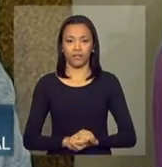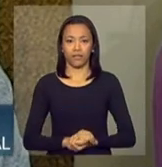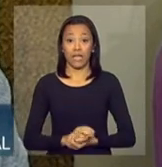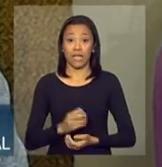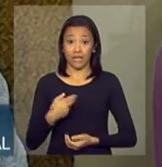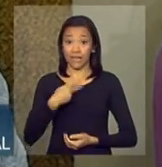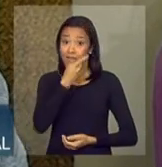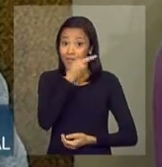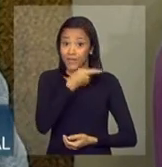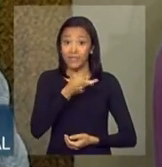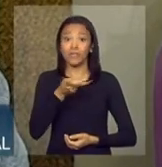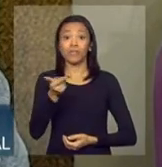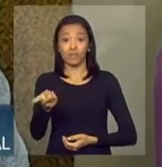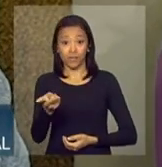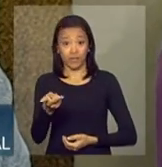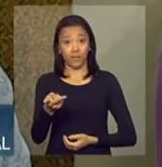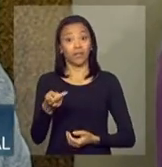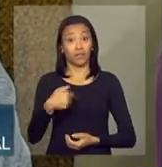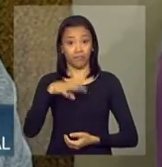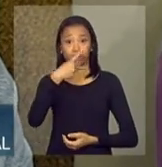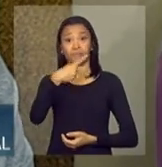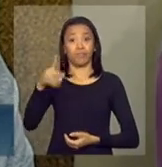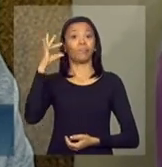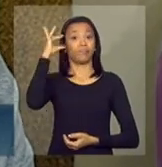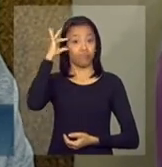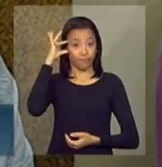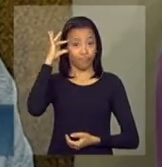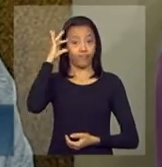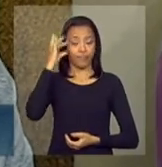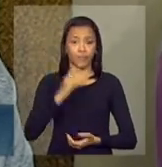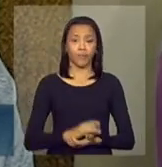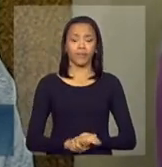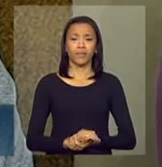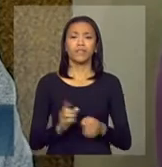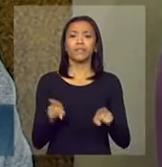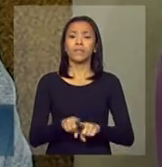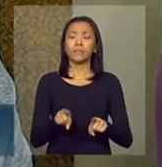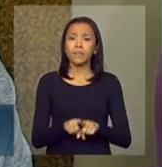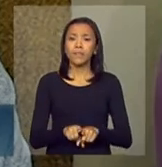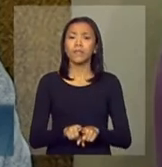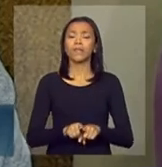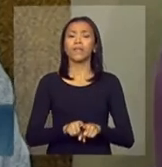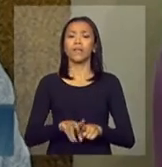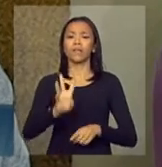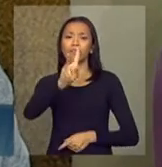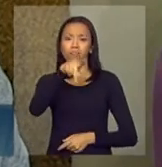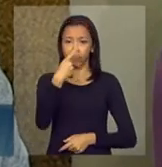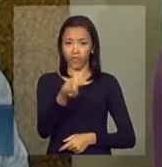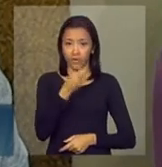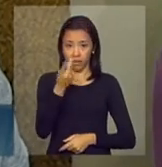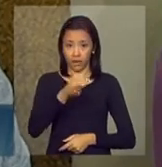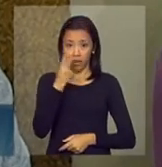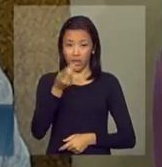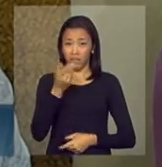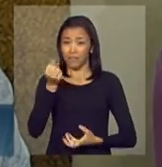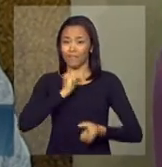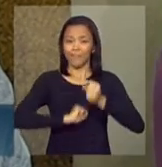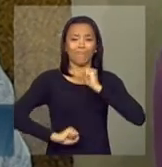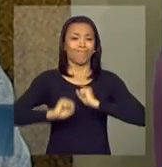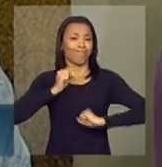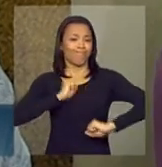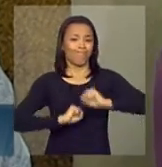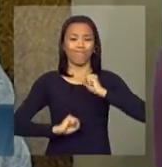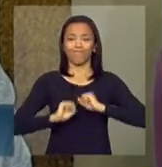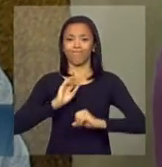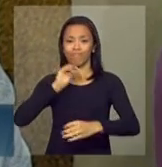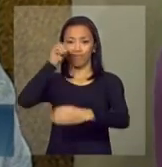dessa visita, desse recebimento pela presidenta, e chamava atenção para uma aflição dos indígenas